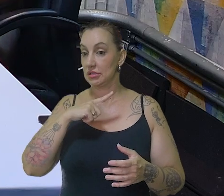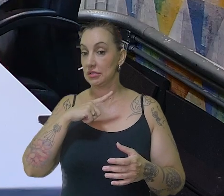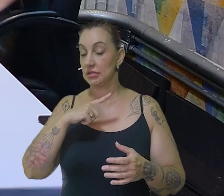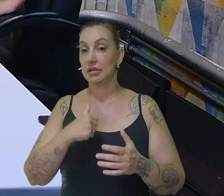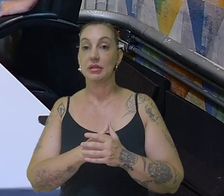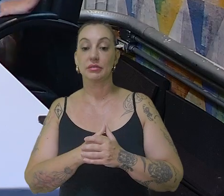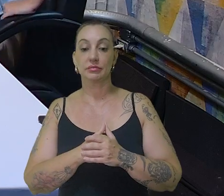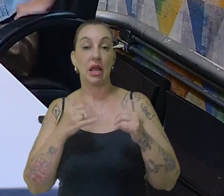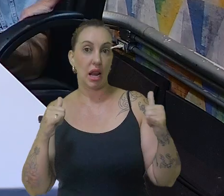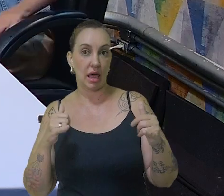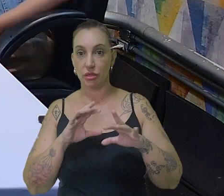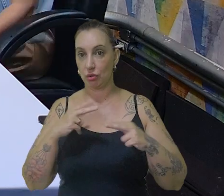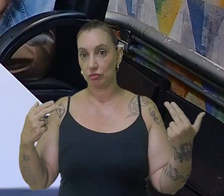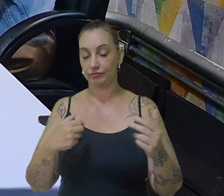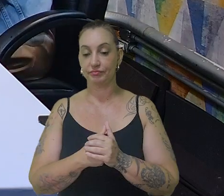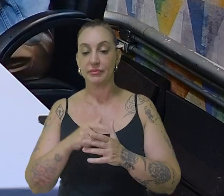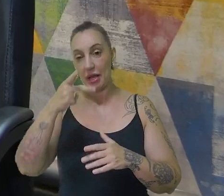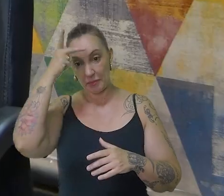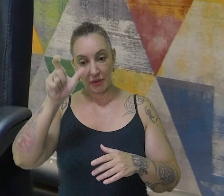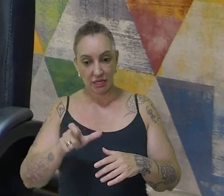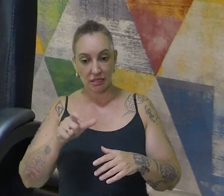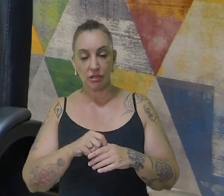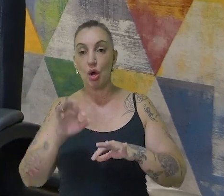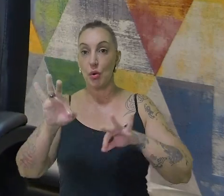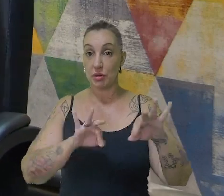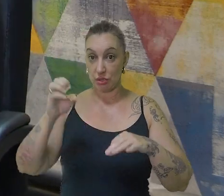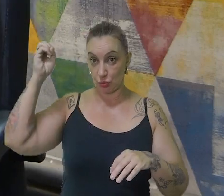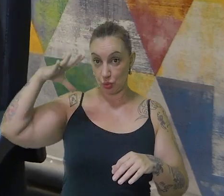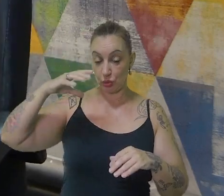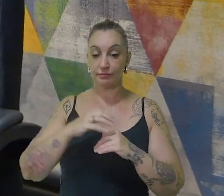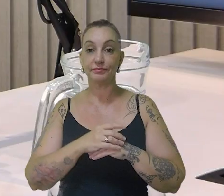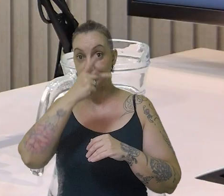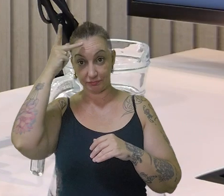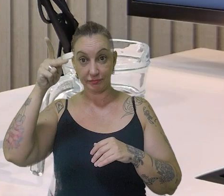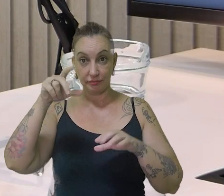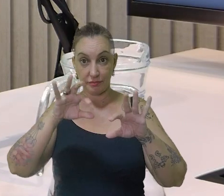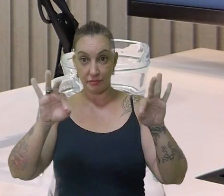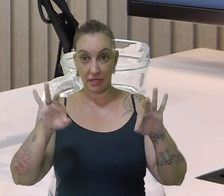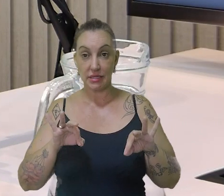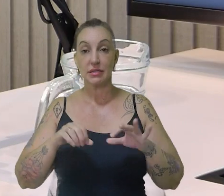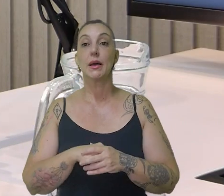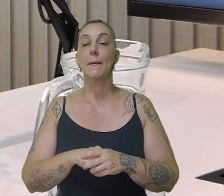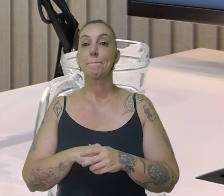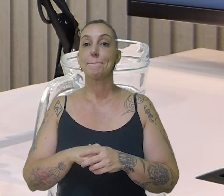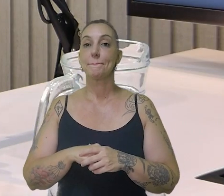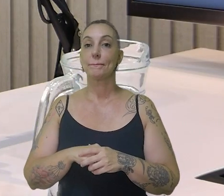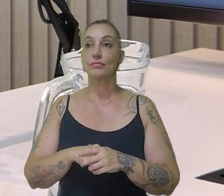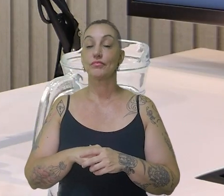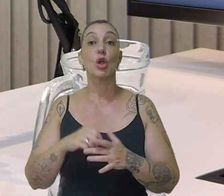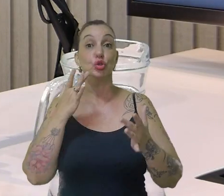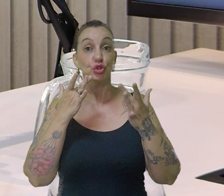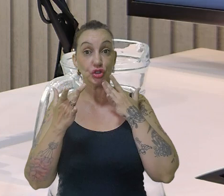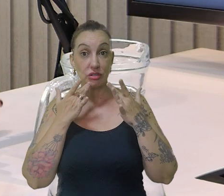mais elétrico eletrônico e essa pessoa é o operador de luz ou não a pessoa da mesa é e